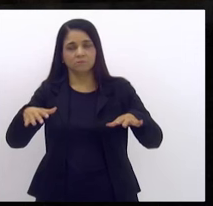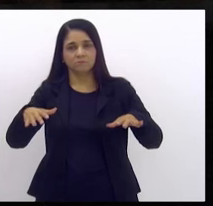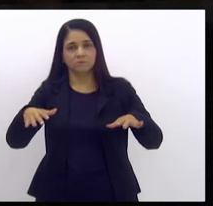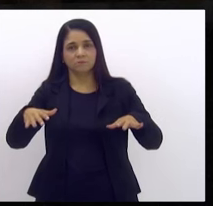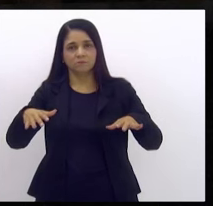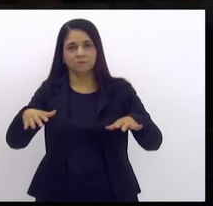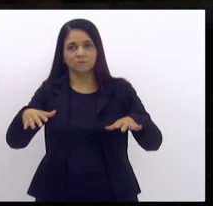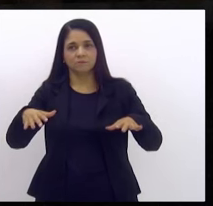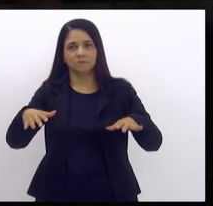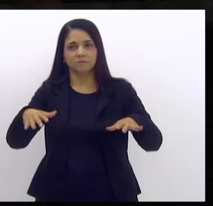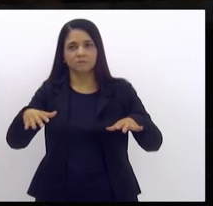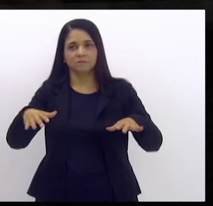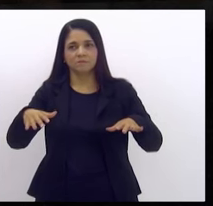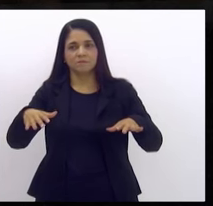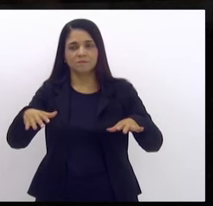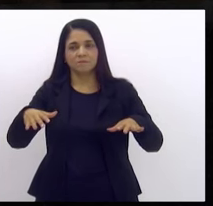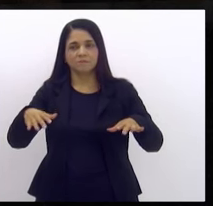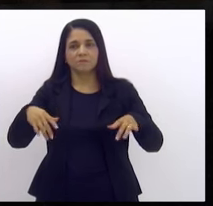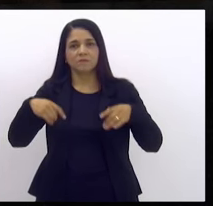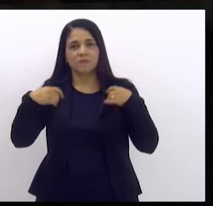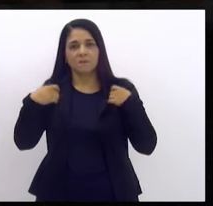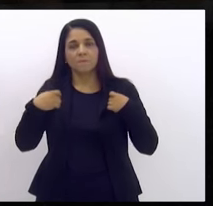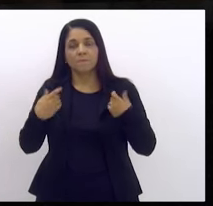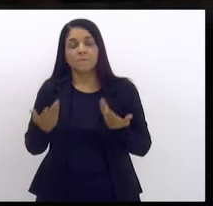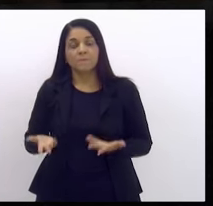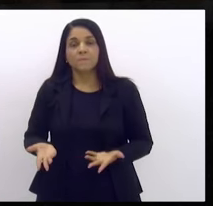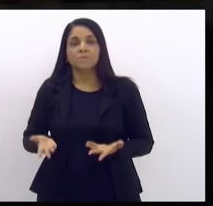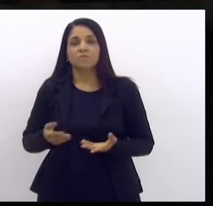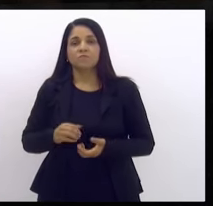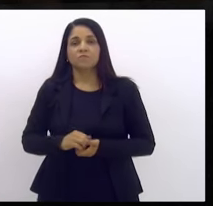né, nesse tipo de questão.